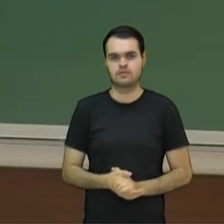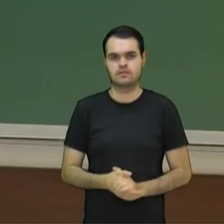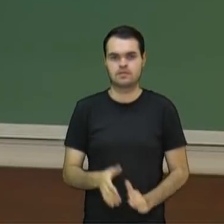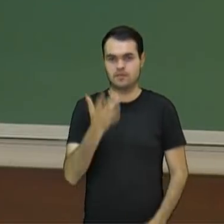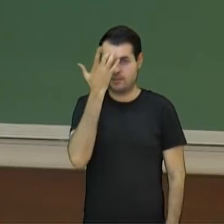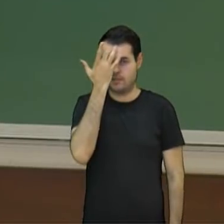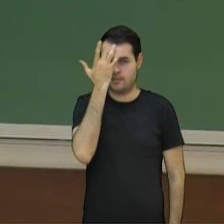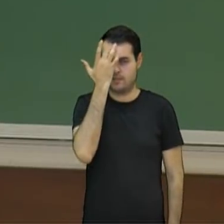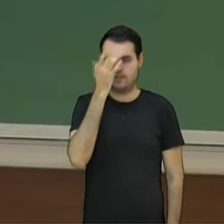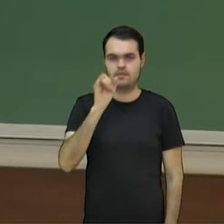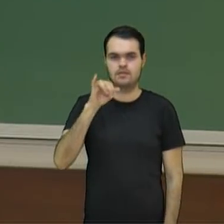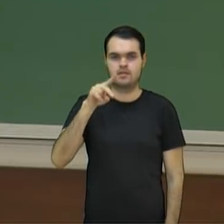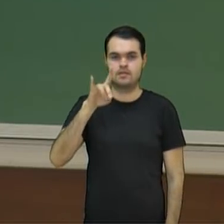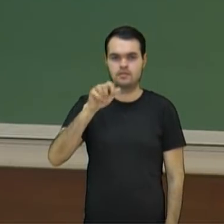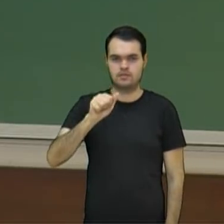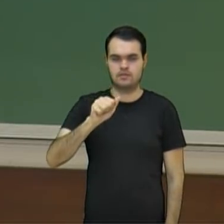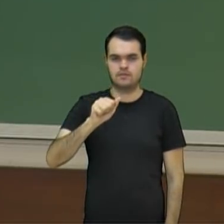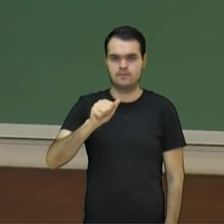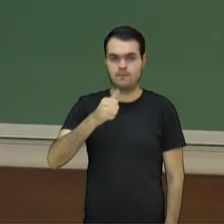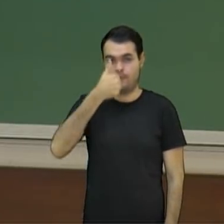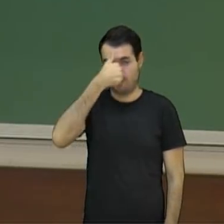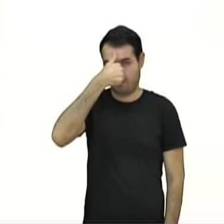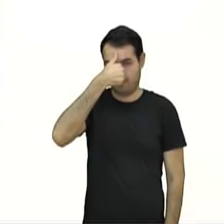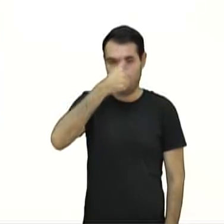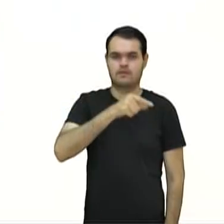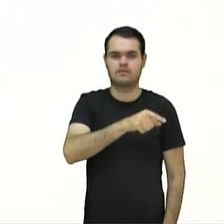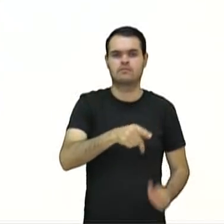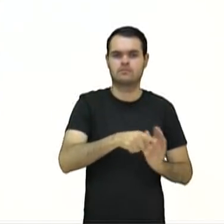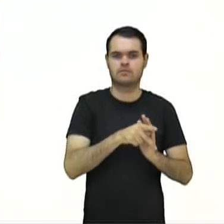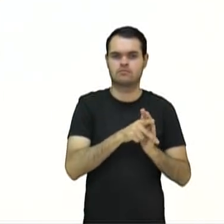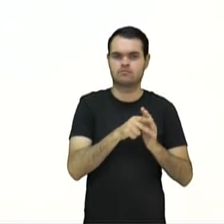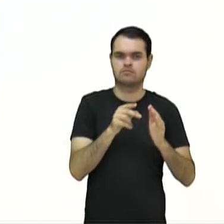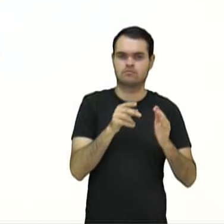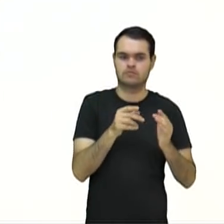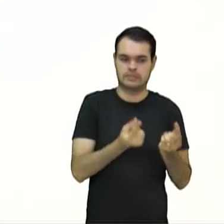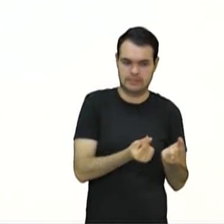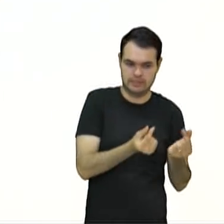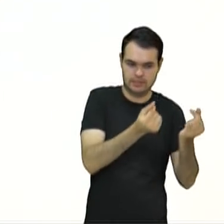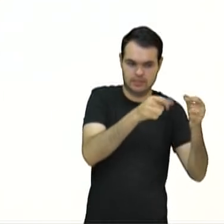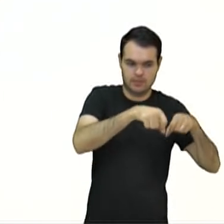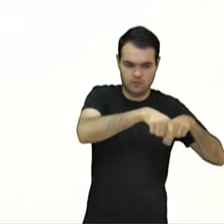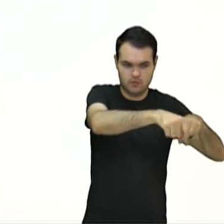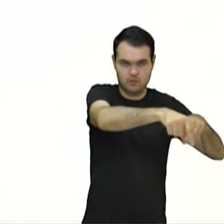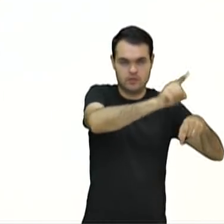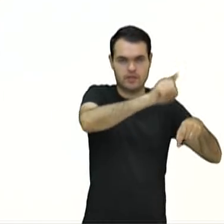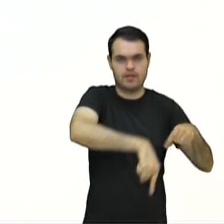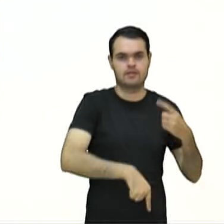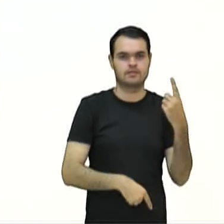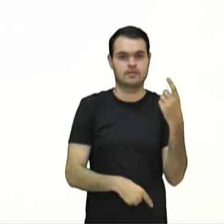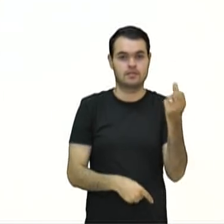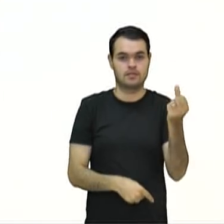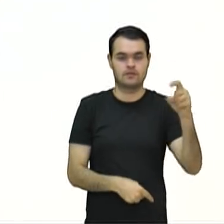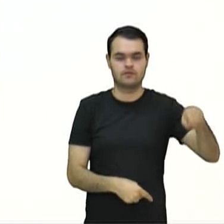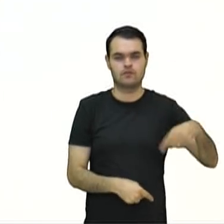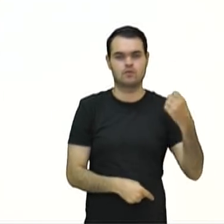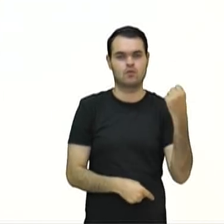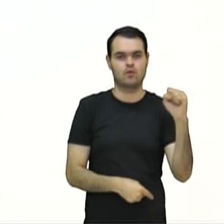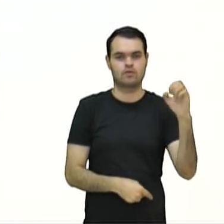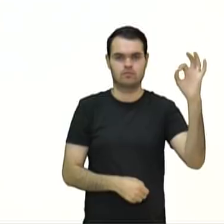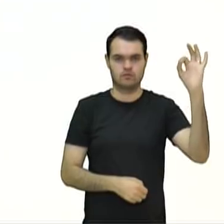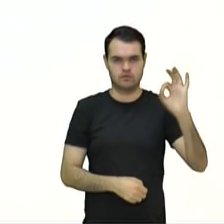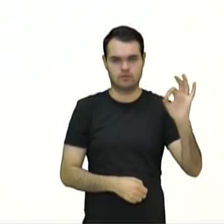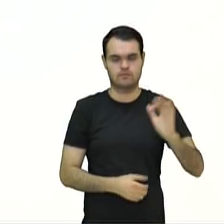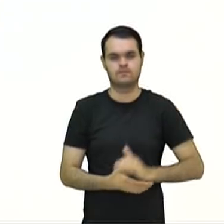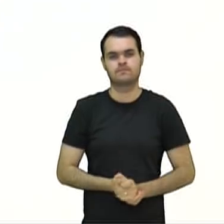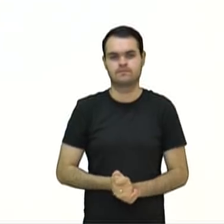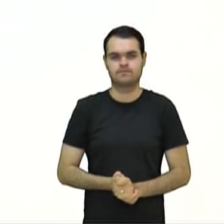Índia, essa participação da agricultura na composição das riquezas corresponde a 16,8%.